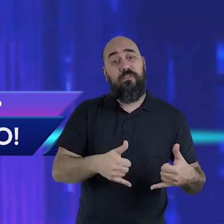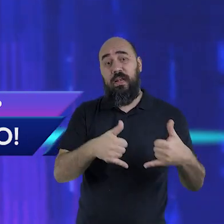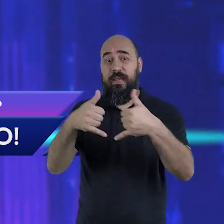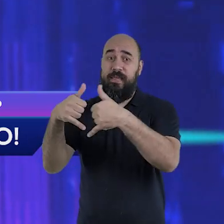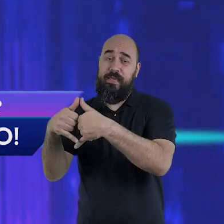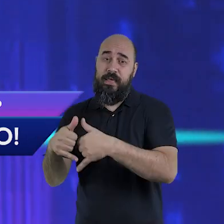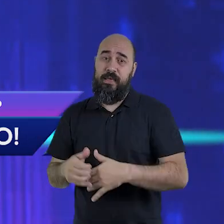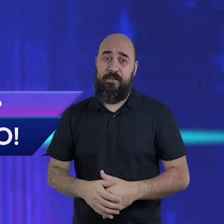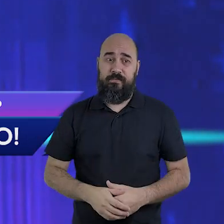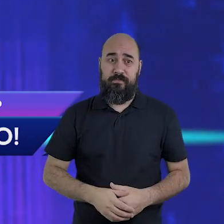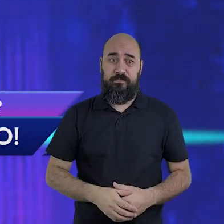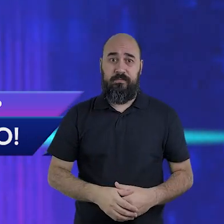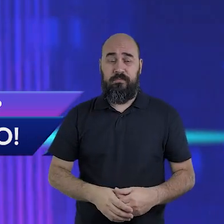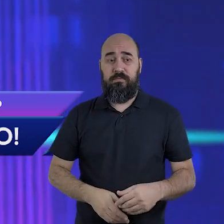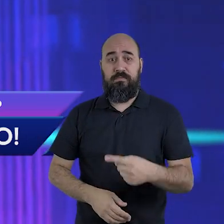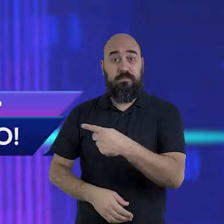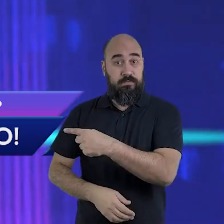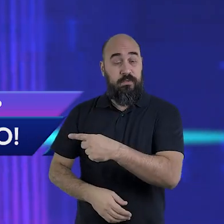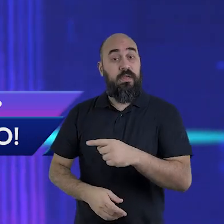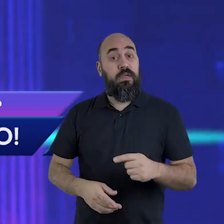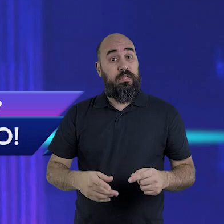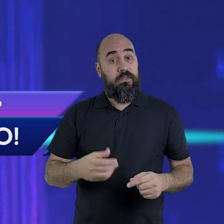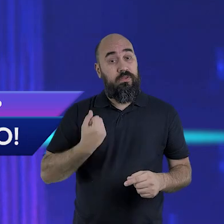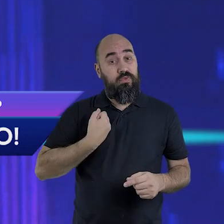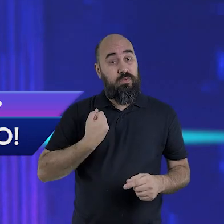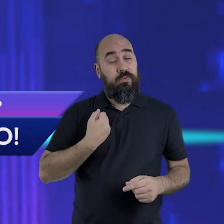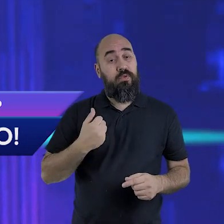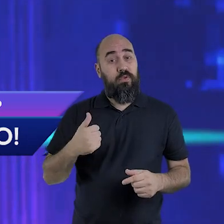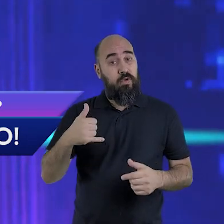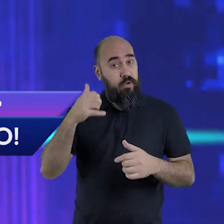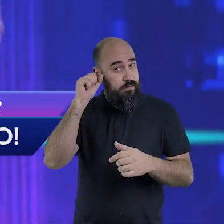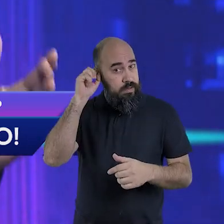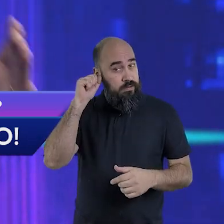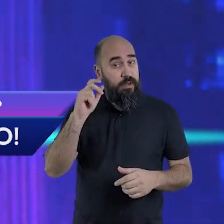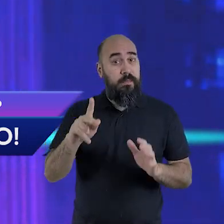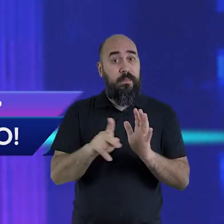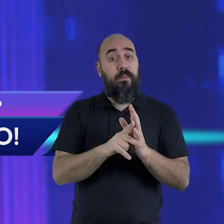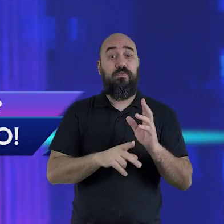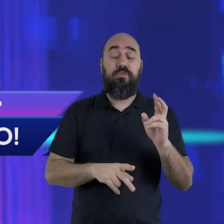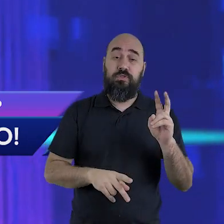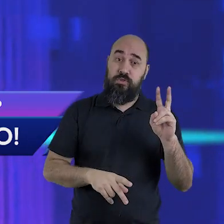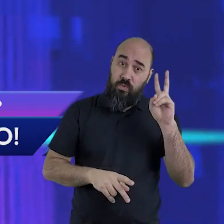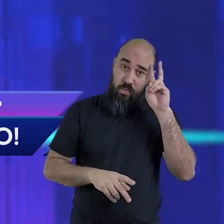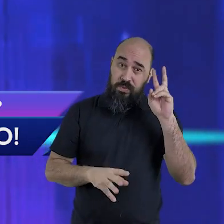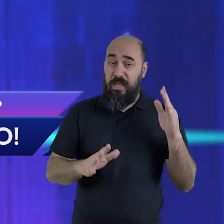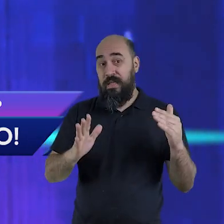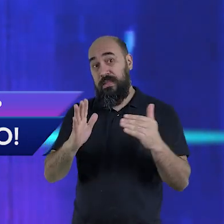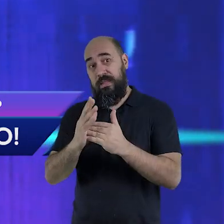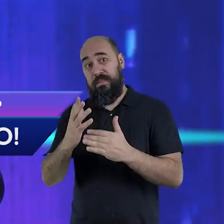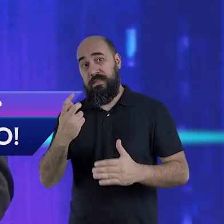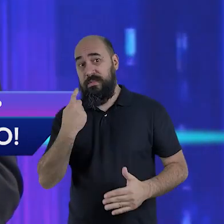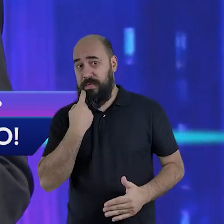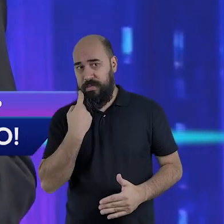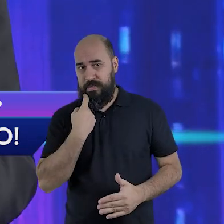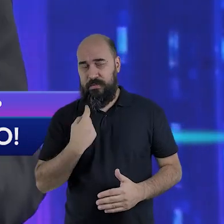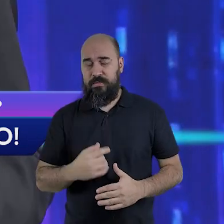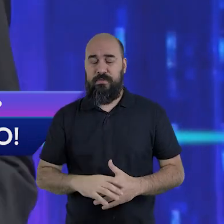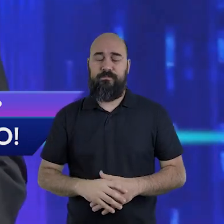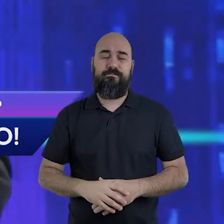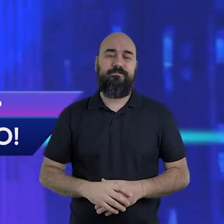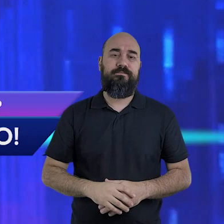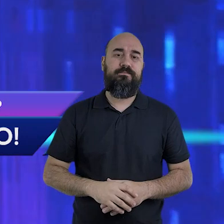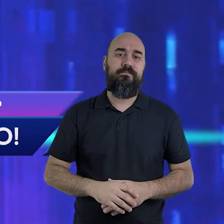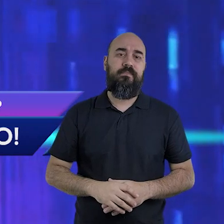27 31 21. Lembrando que esse telefone fixo funciona de segunda a sexta-feira no horário comercial.